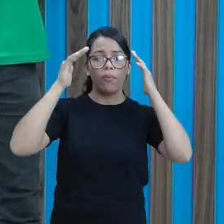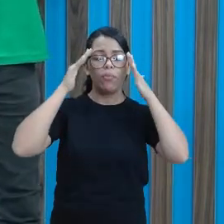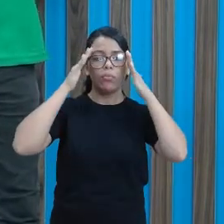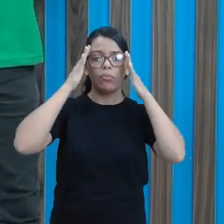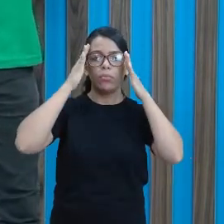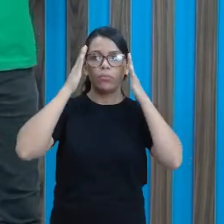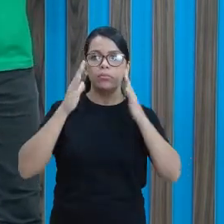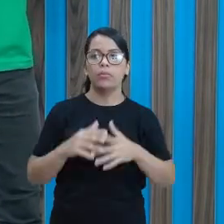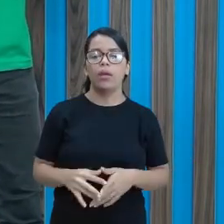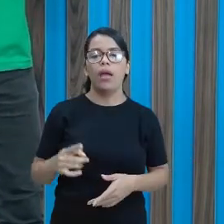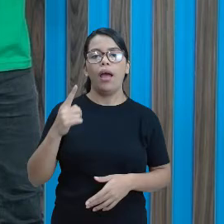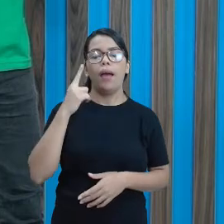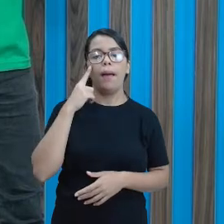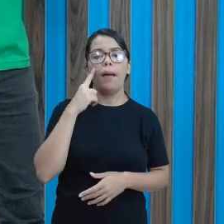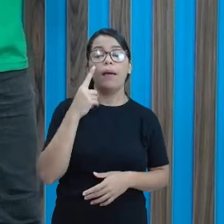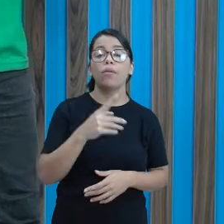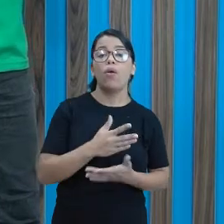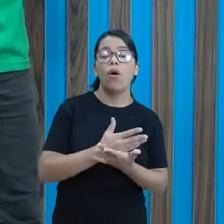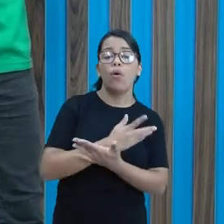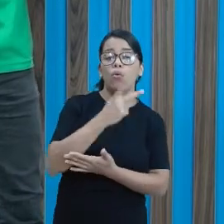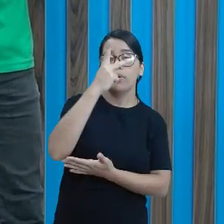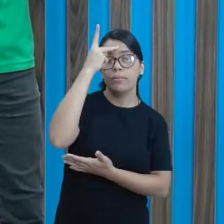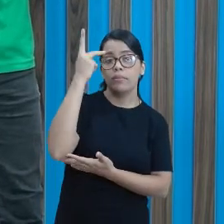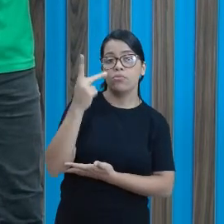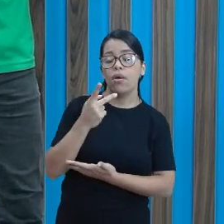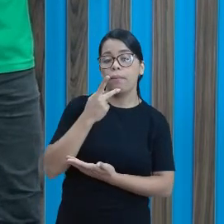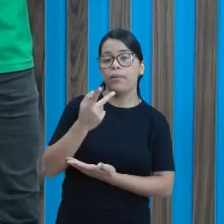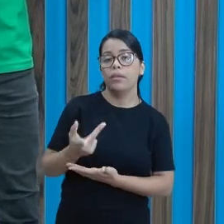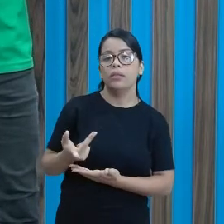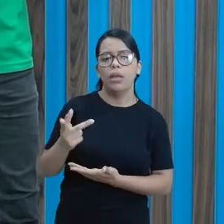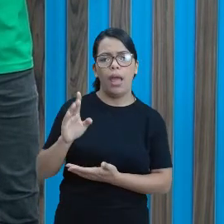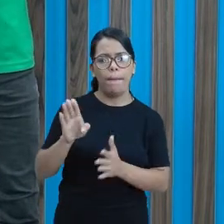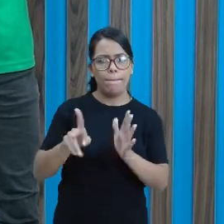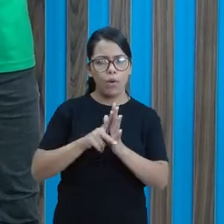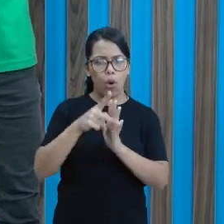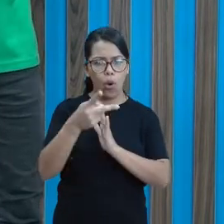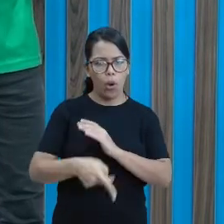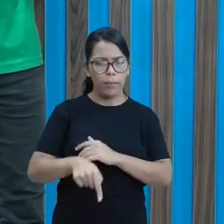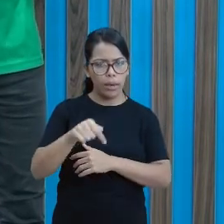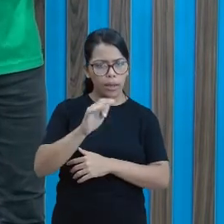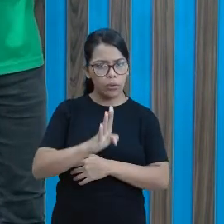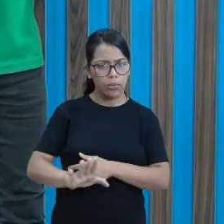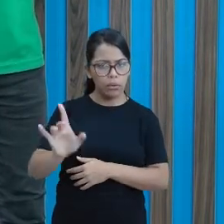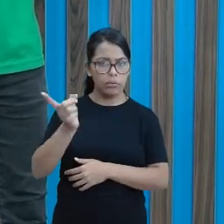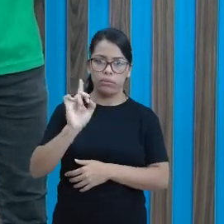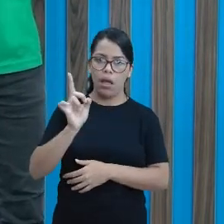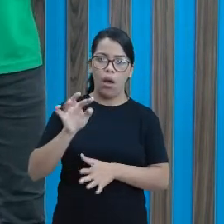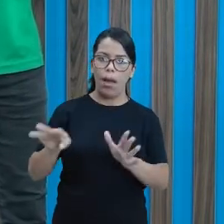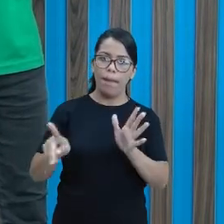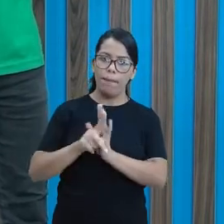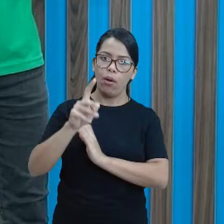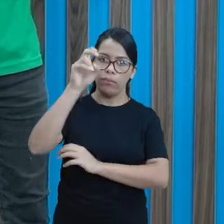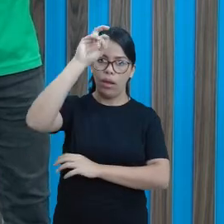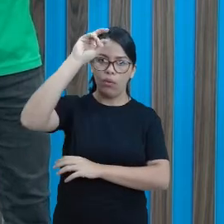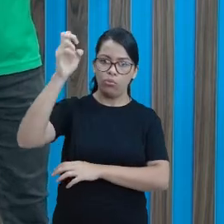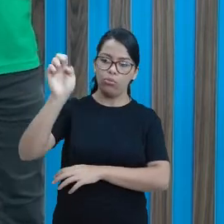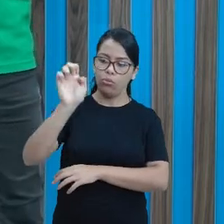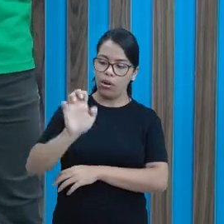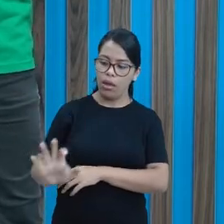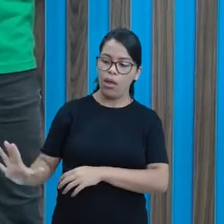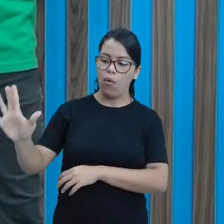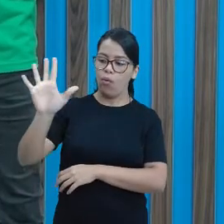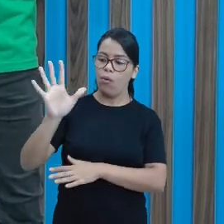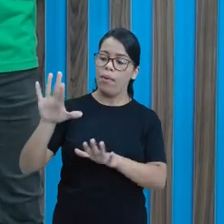assim, esse chapéu aqui é brasileiro? Não, gente, isso era uma cultura europeia que quando veio para cá com os europeus,